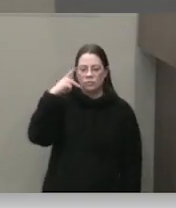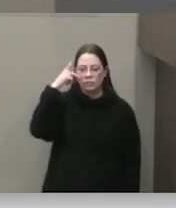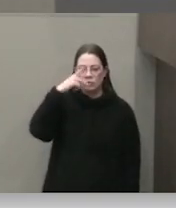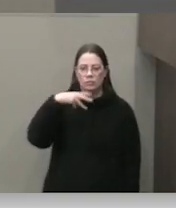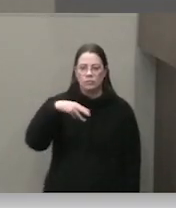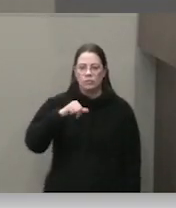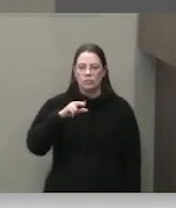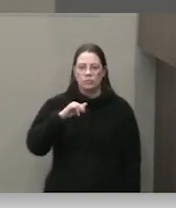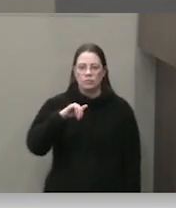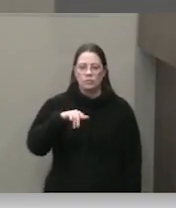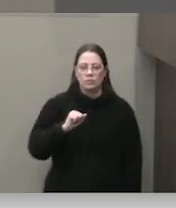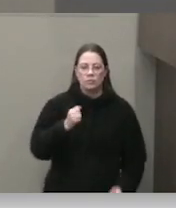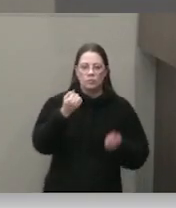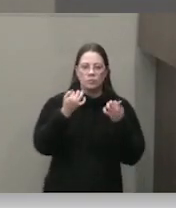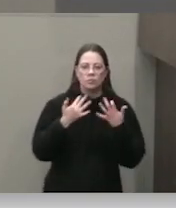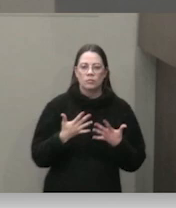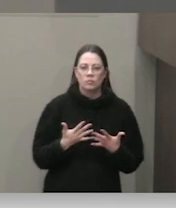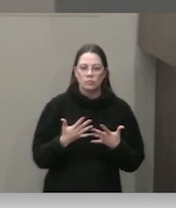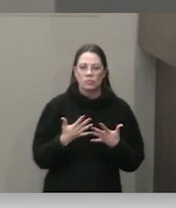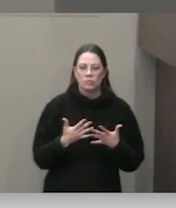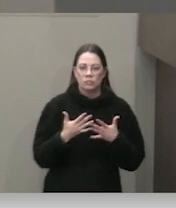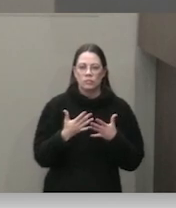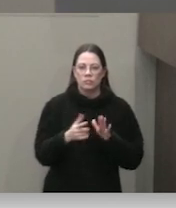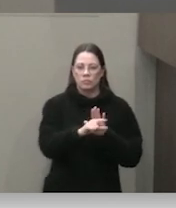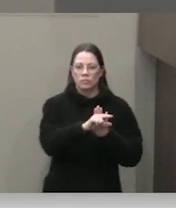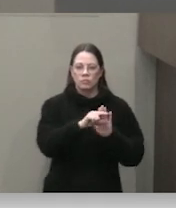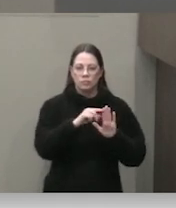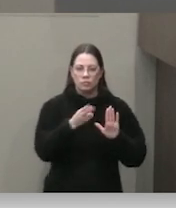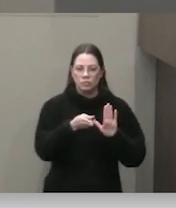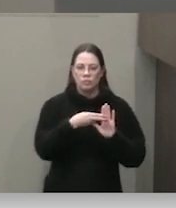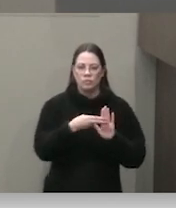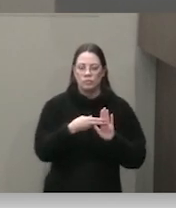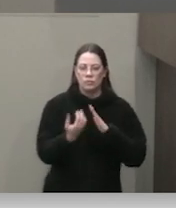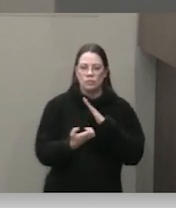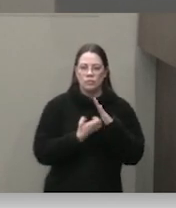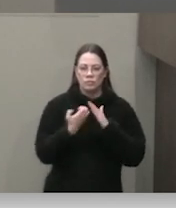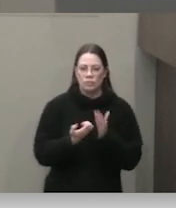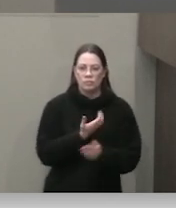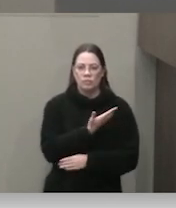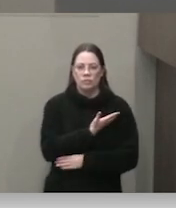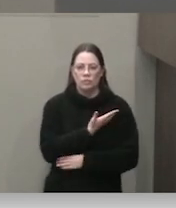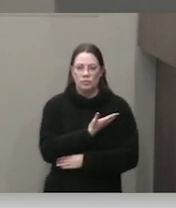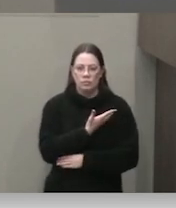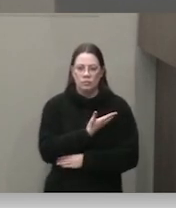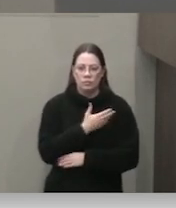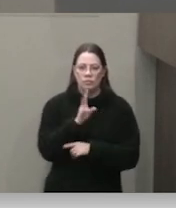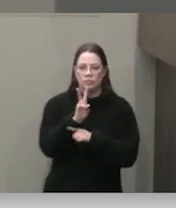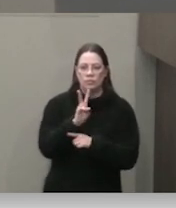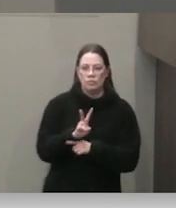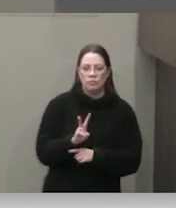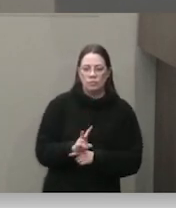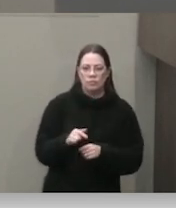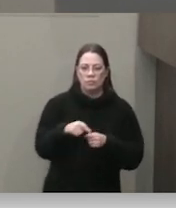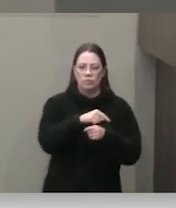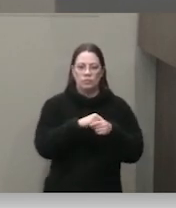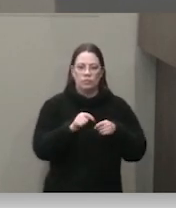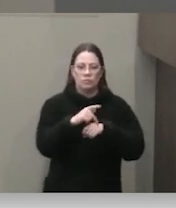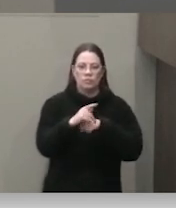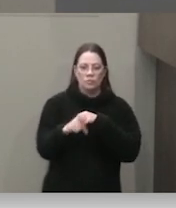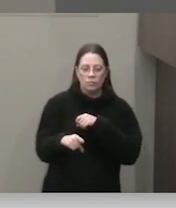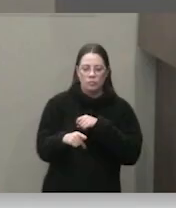Bernardes, institui o selo Empresa Amiga do Cuidado no município de Passo Fundo.